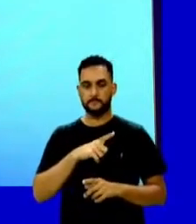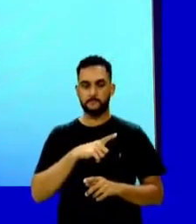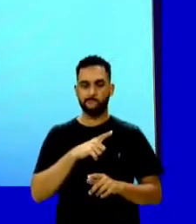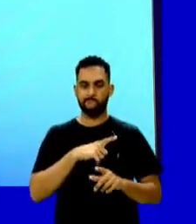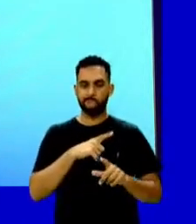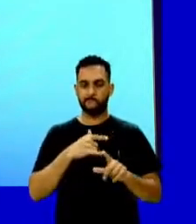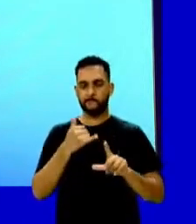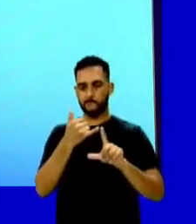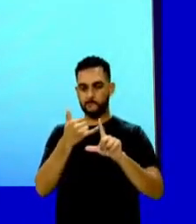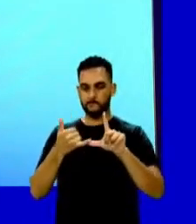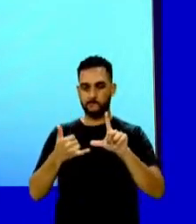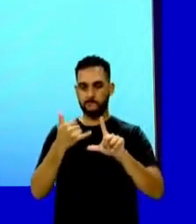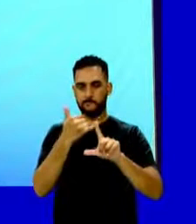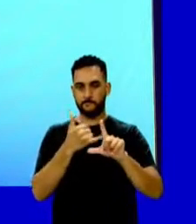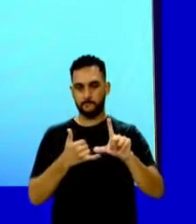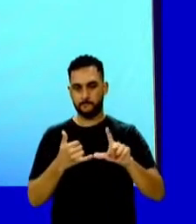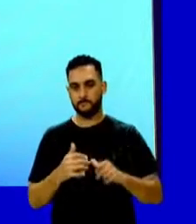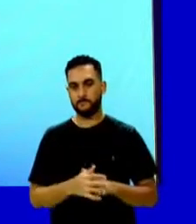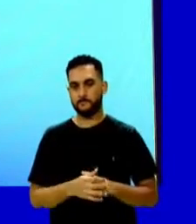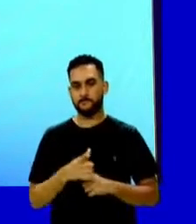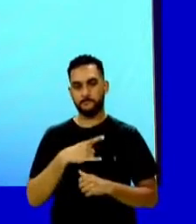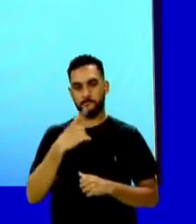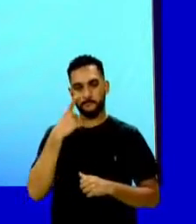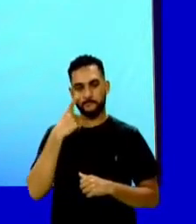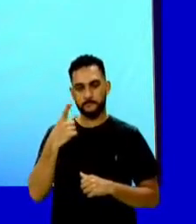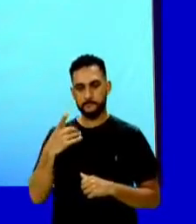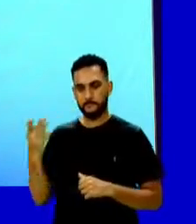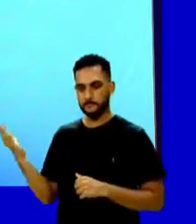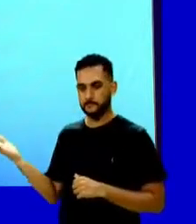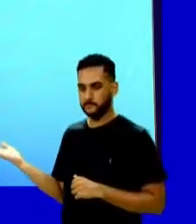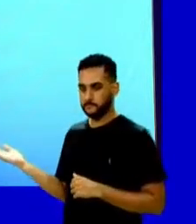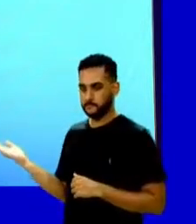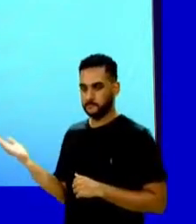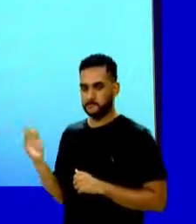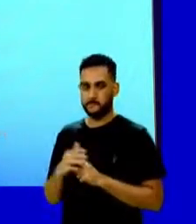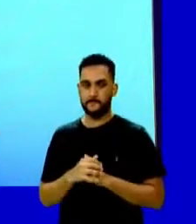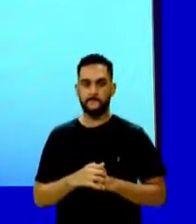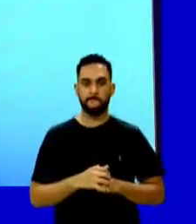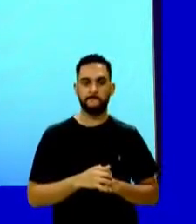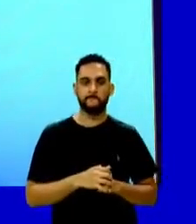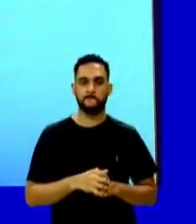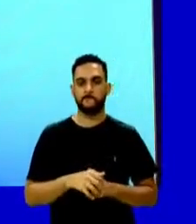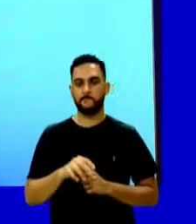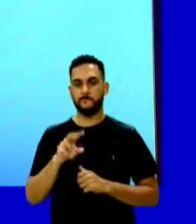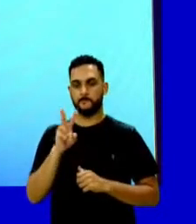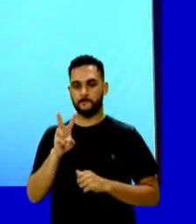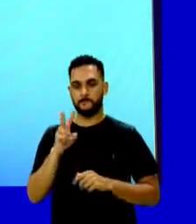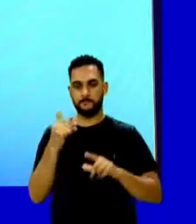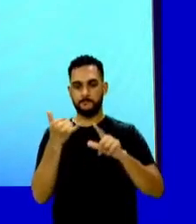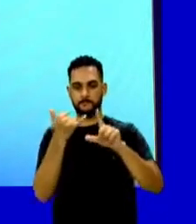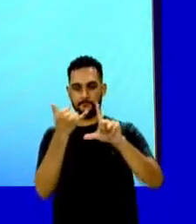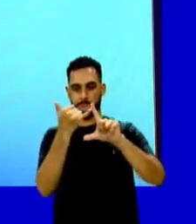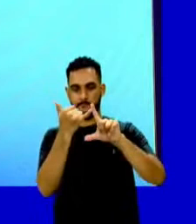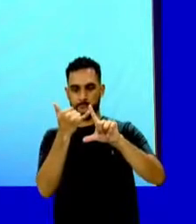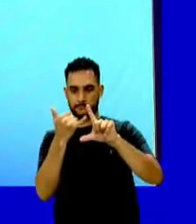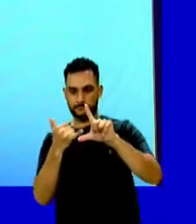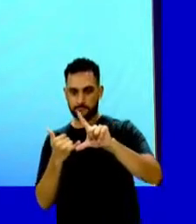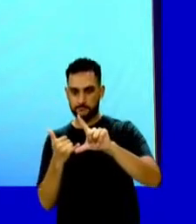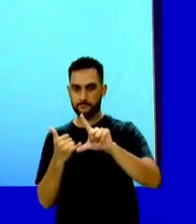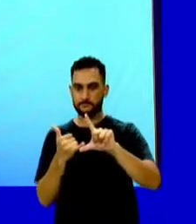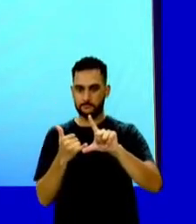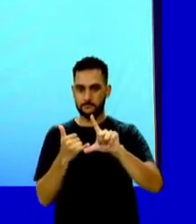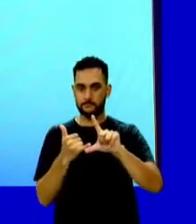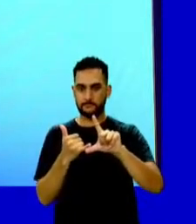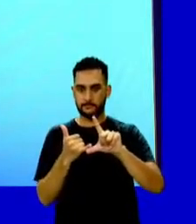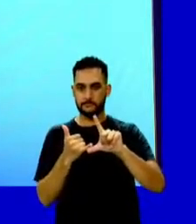Vamos lá considere as retas representadas no gráfico a seguir sabe-se que V representa a reta da equação x +